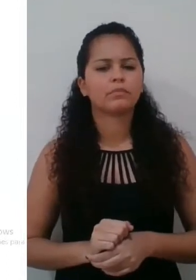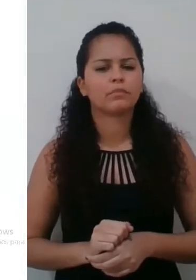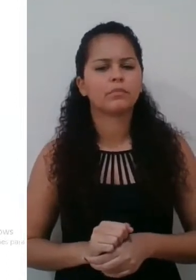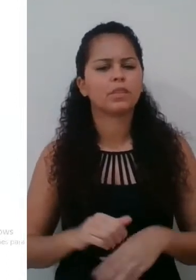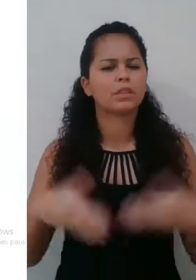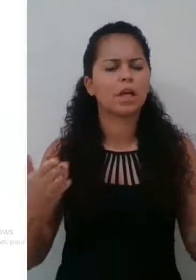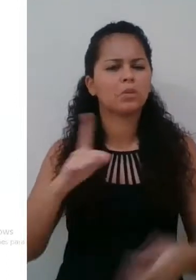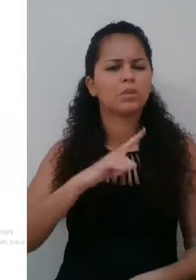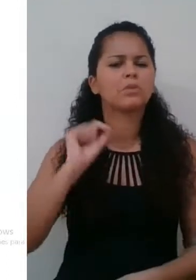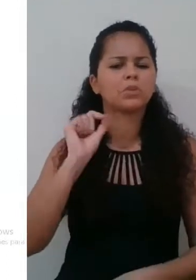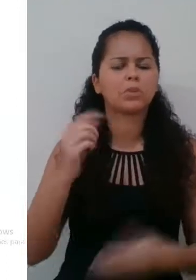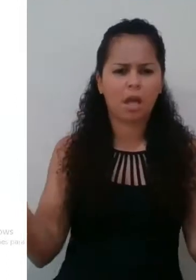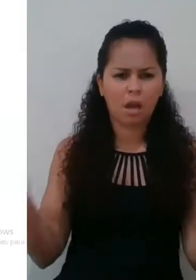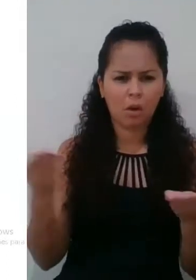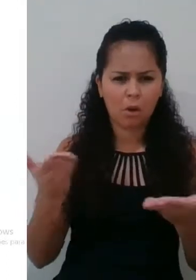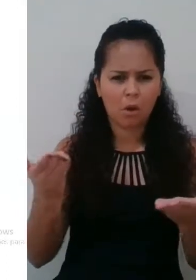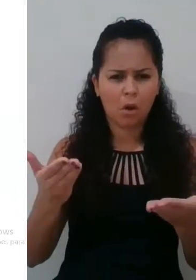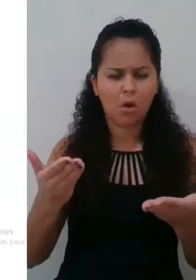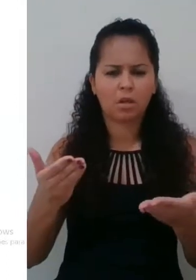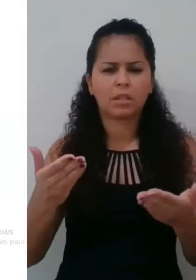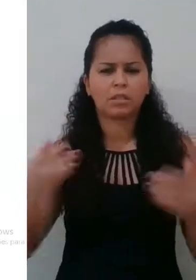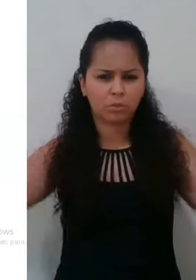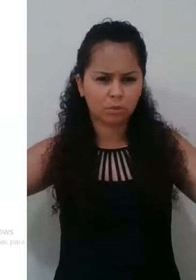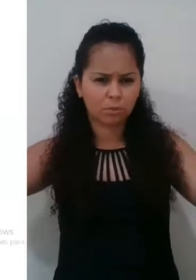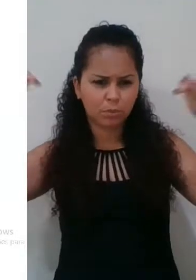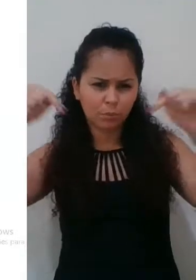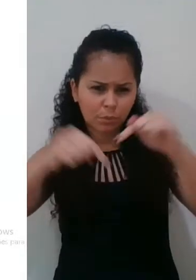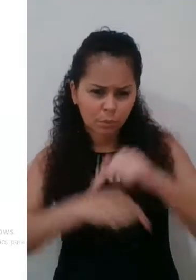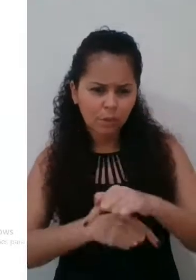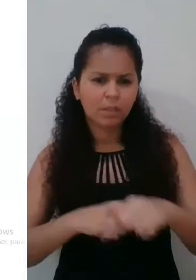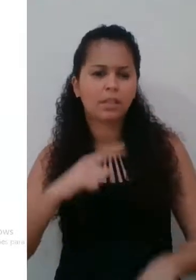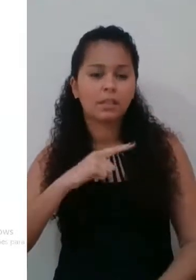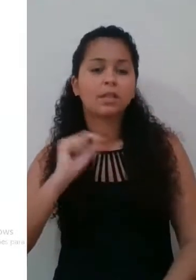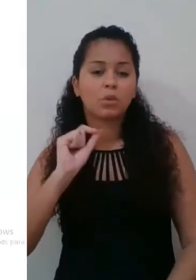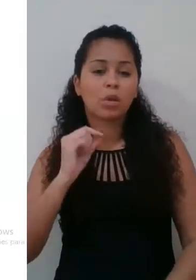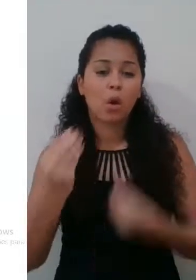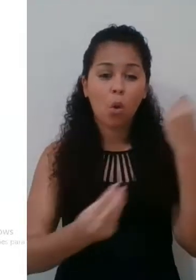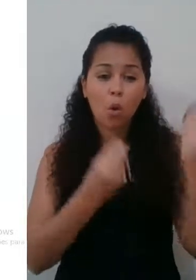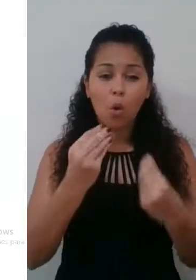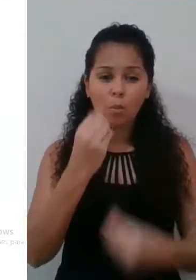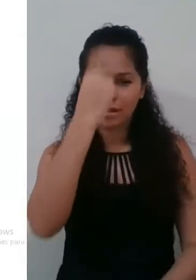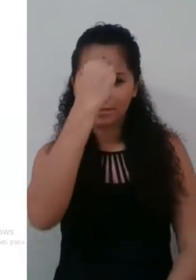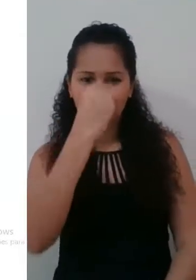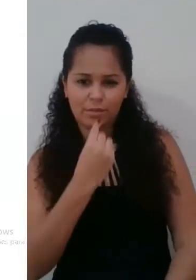ó, onde eu tenho o cruzamento, eu tenho a formação de imagem.